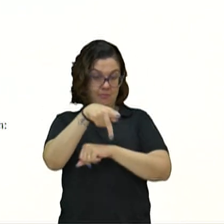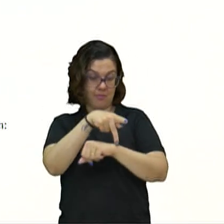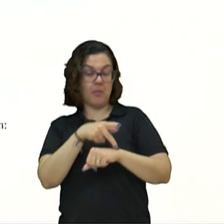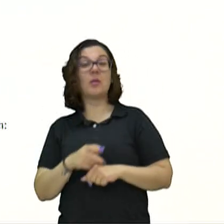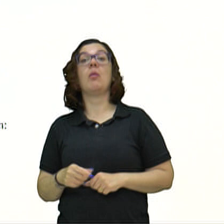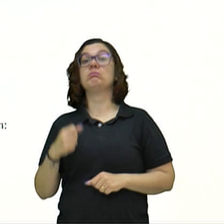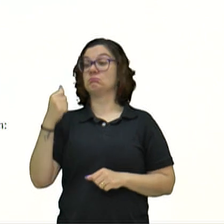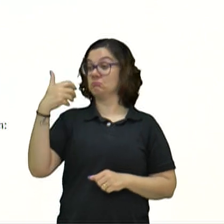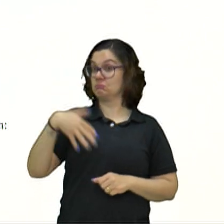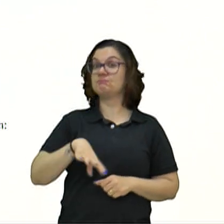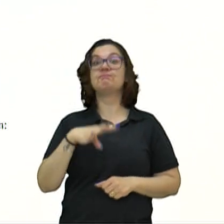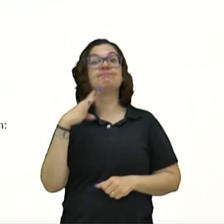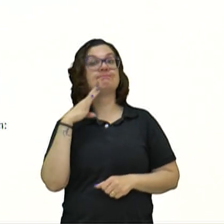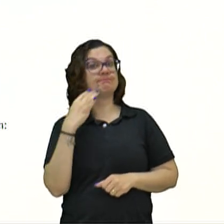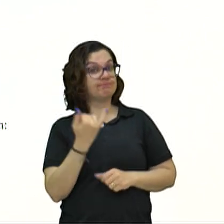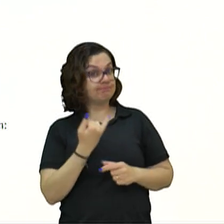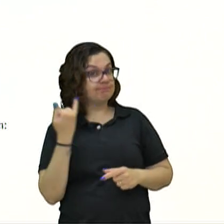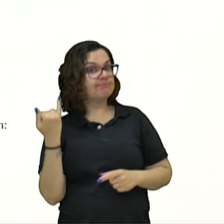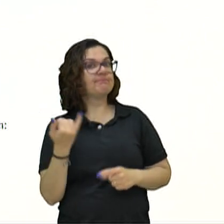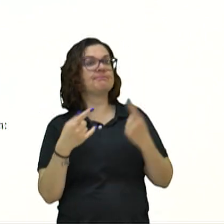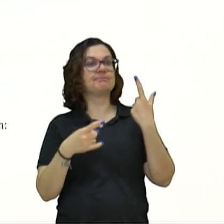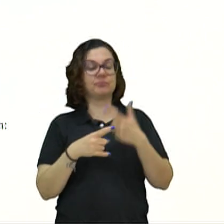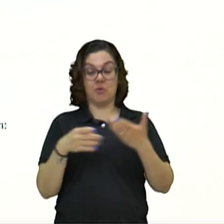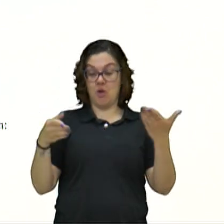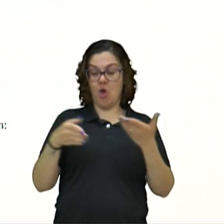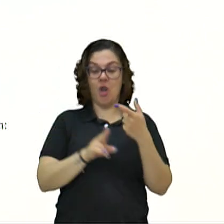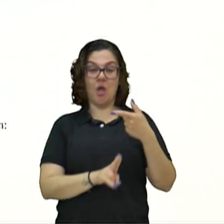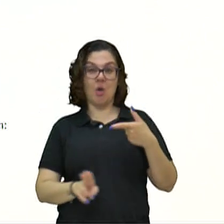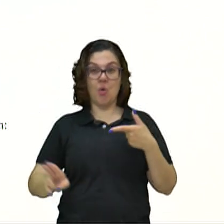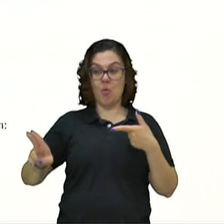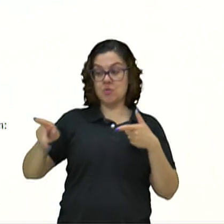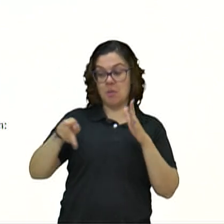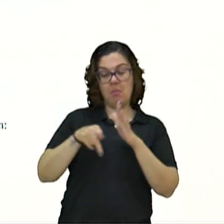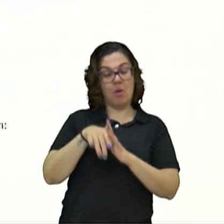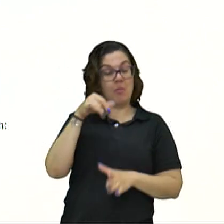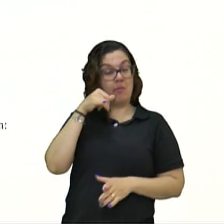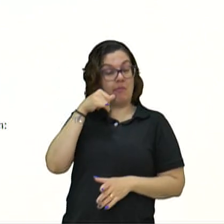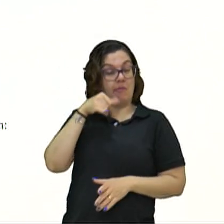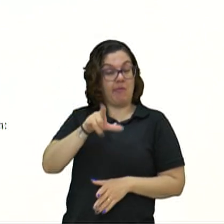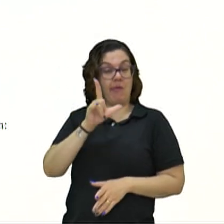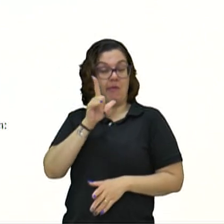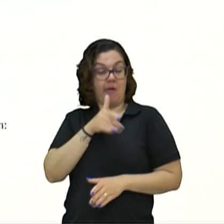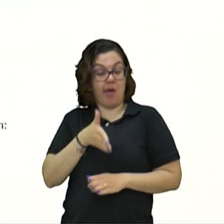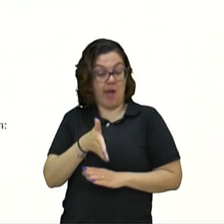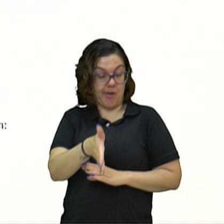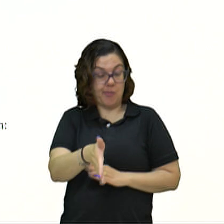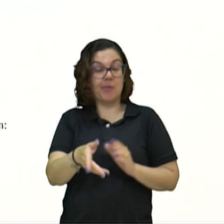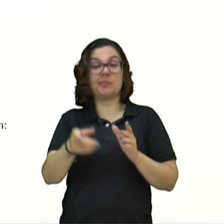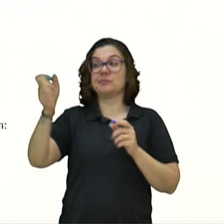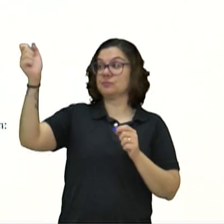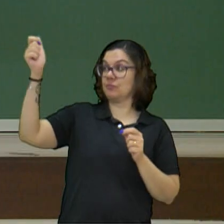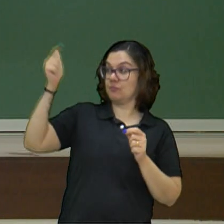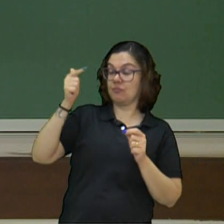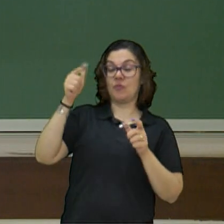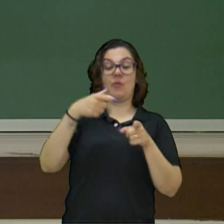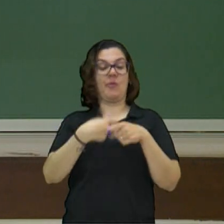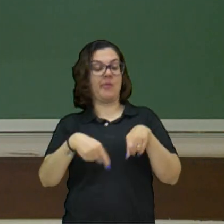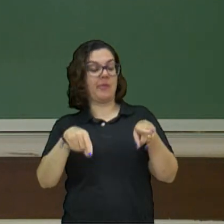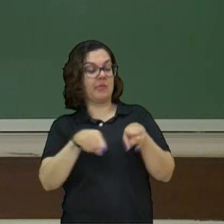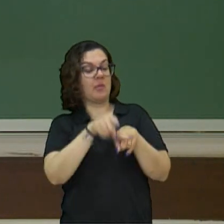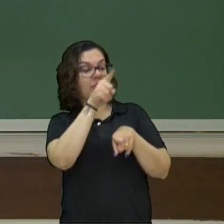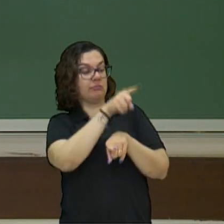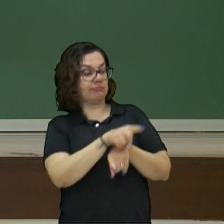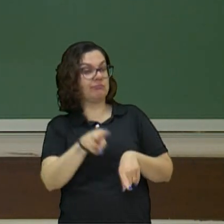isso é muito importante que eles agora utilizam a energia hidrelétrica eólica e solar e o